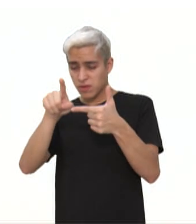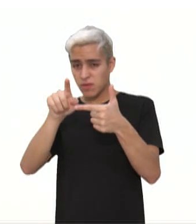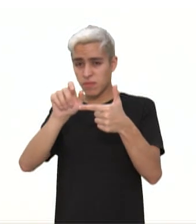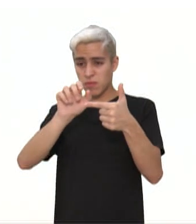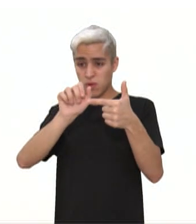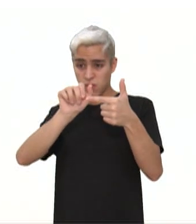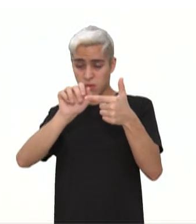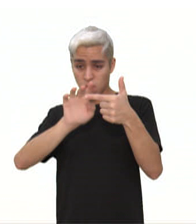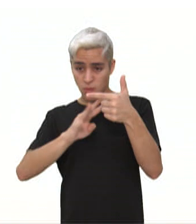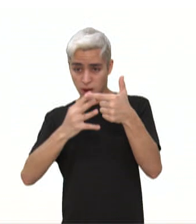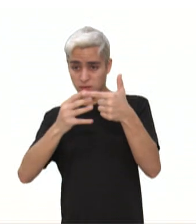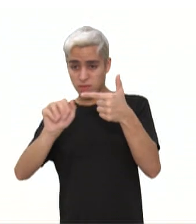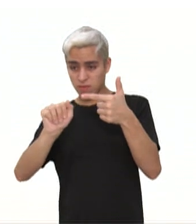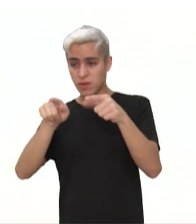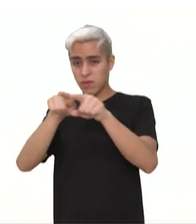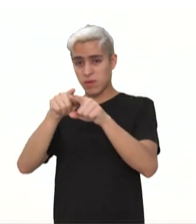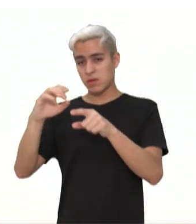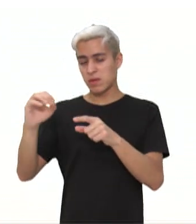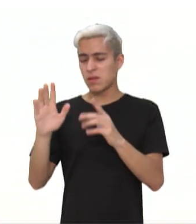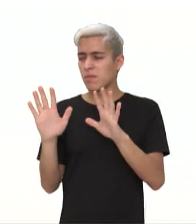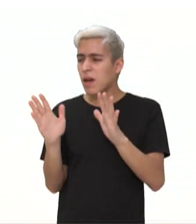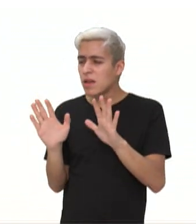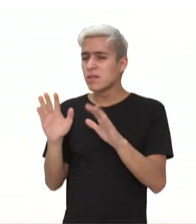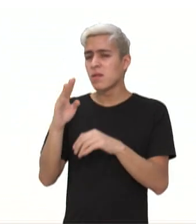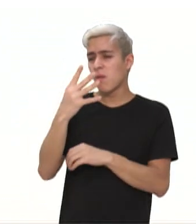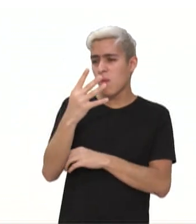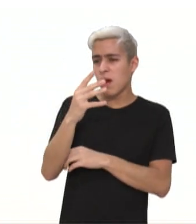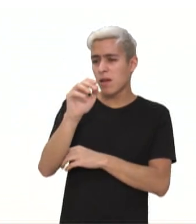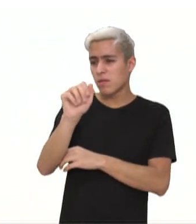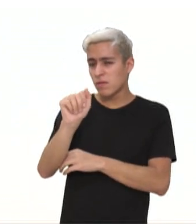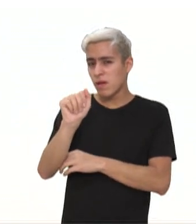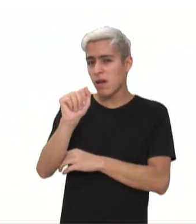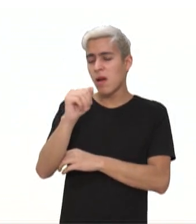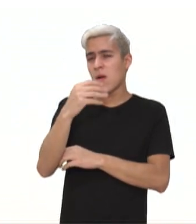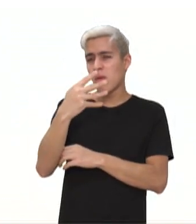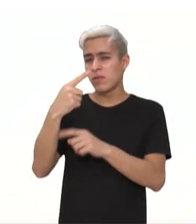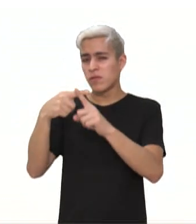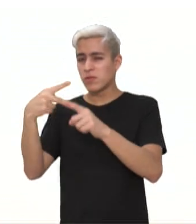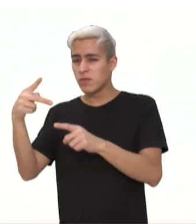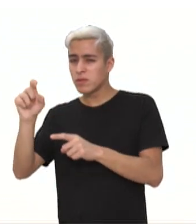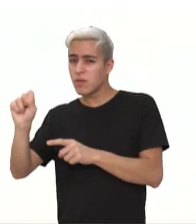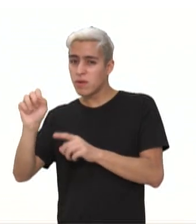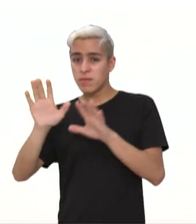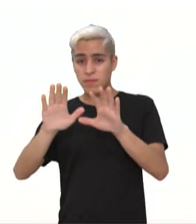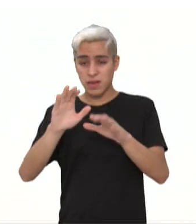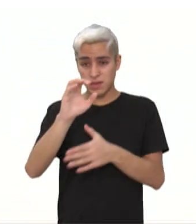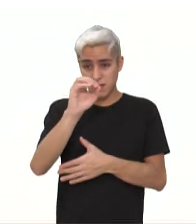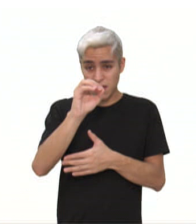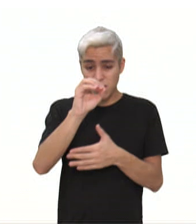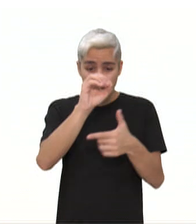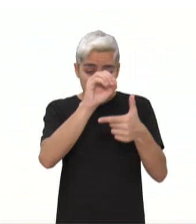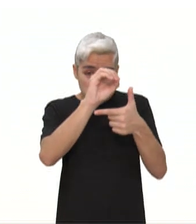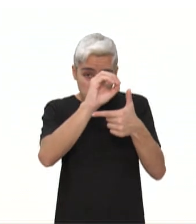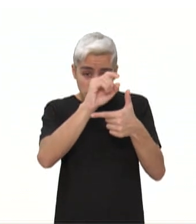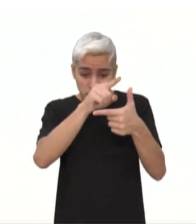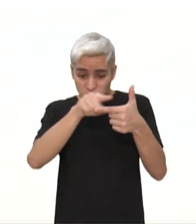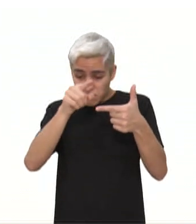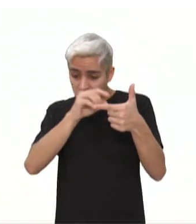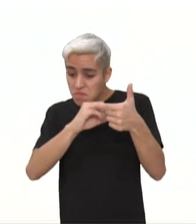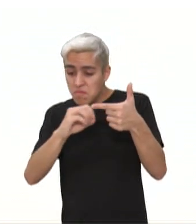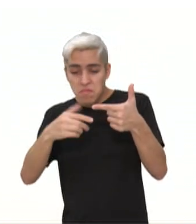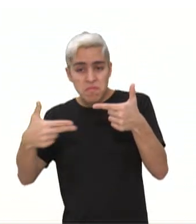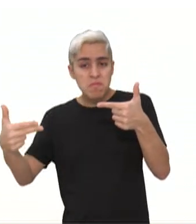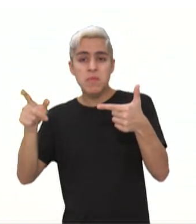4a vai dar 0. Né? Ah, mas professor, 4a é 4 vezes 2 é 8. Mas 0 dividido por qualquer outro número é